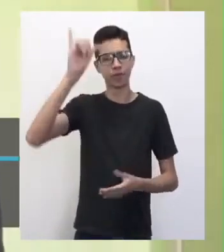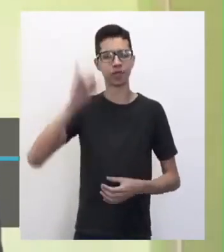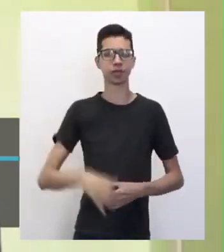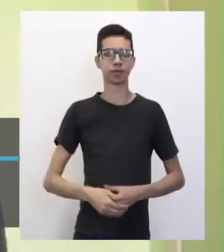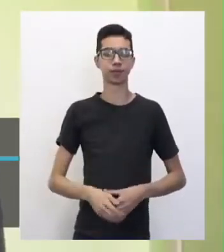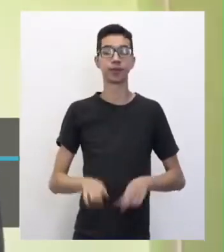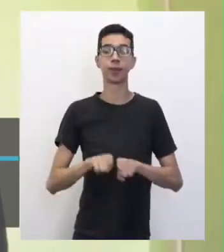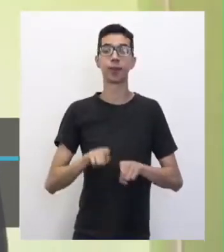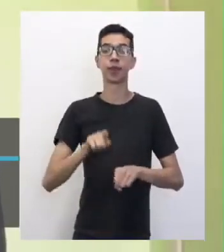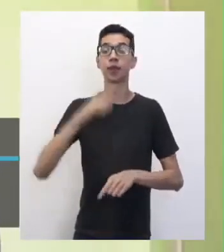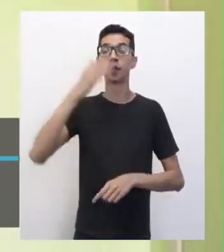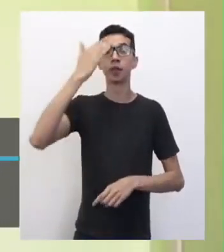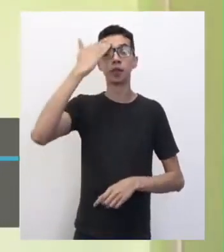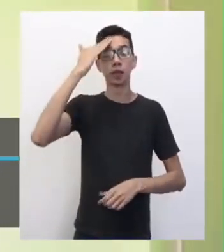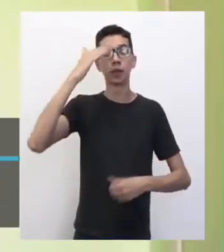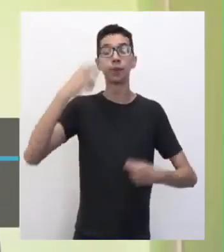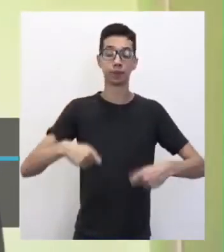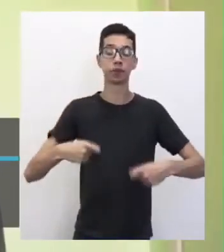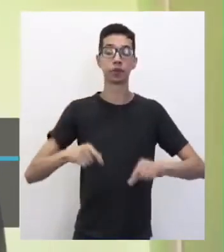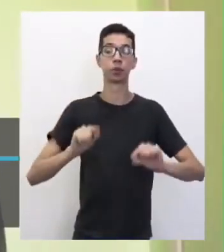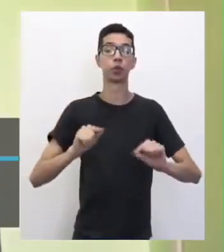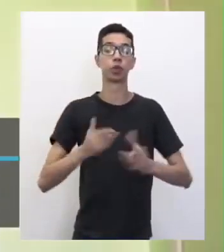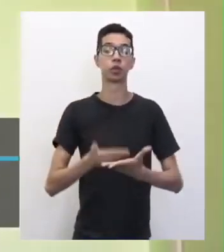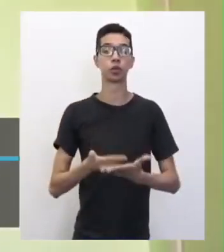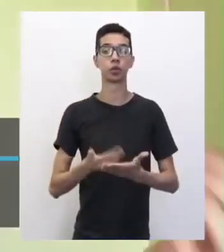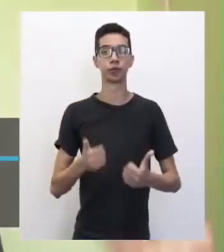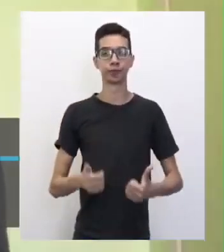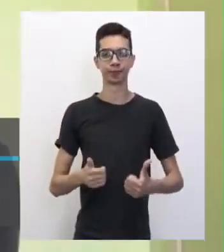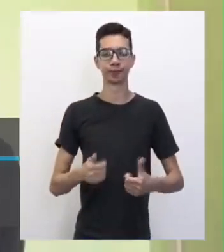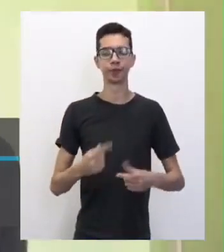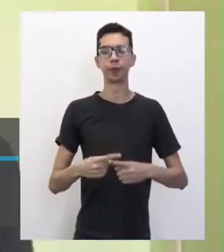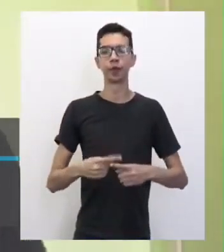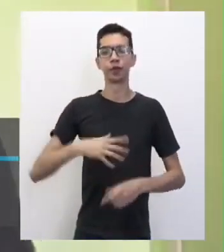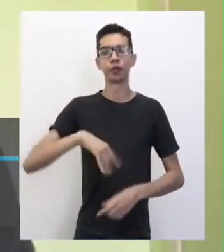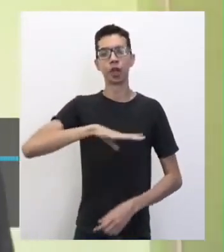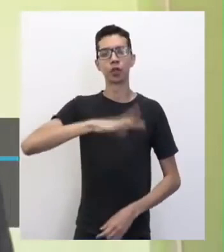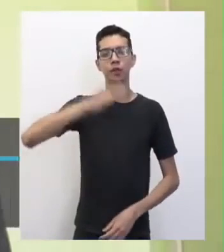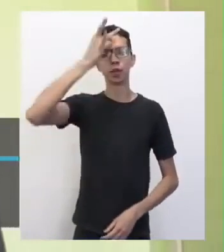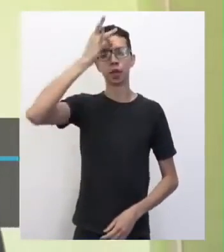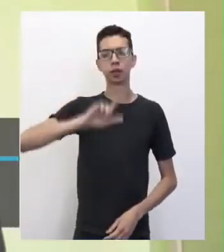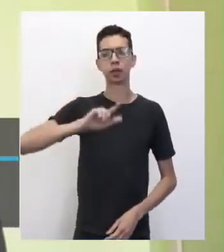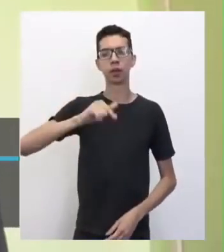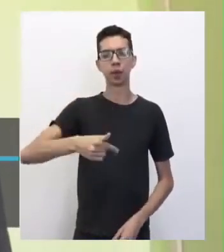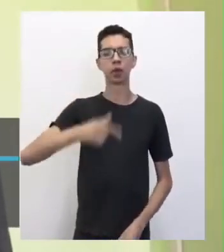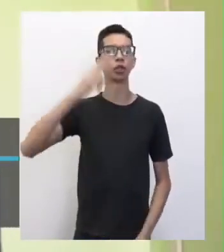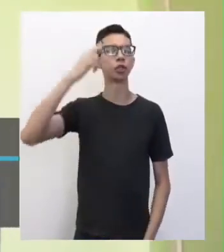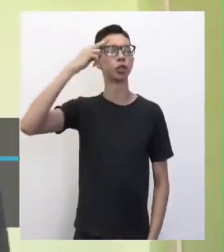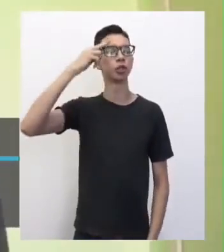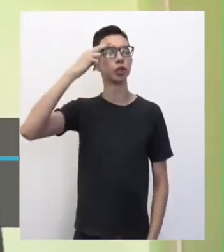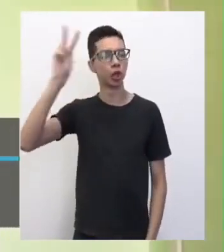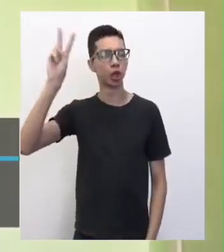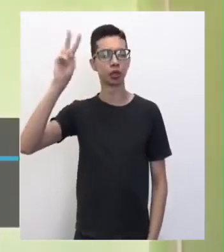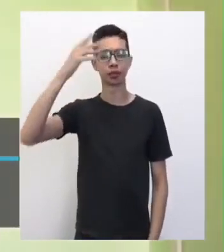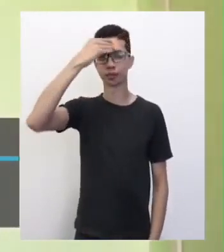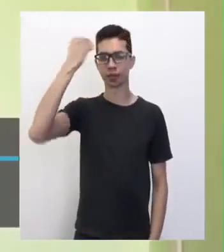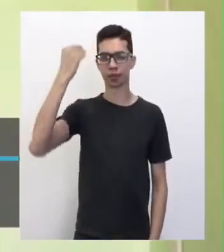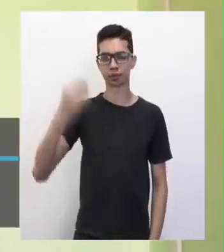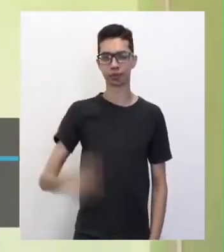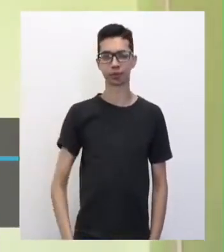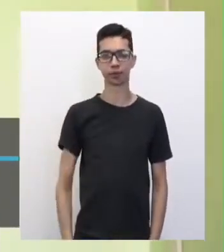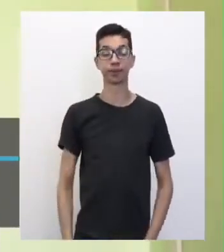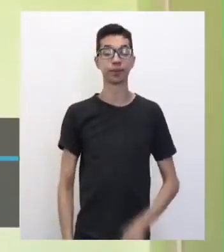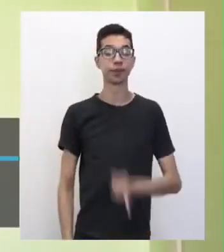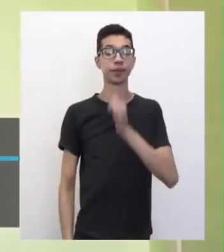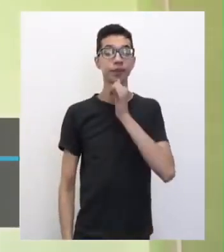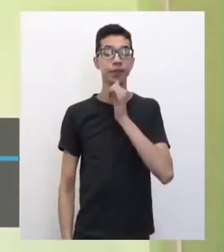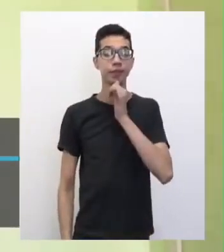sim entendam o que estão estudando, tá? Porque quando a gente decora, daqui 2 dias a gente pode esquecer. Quando a gente